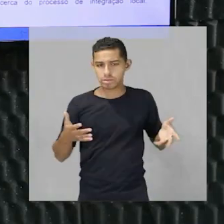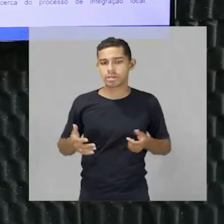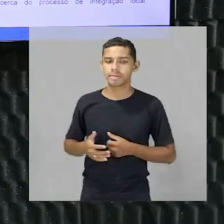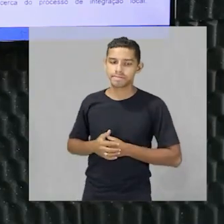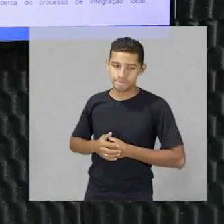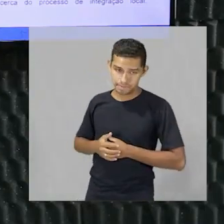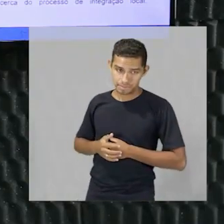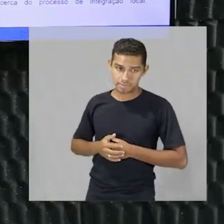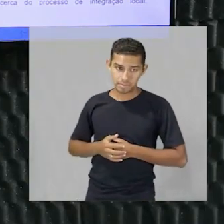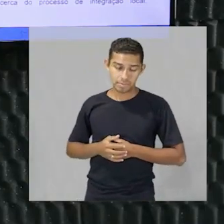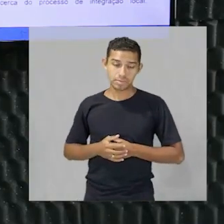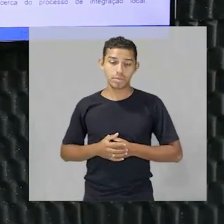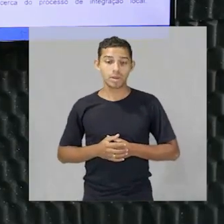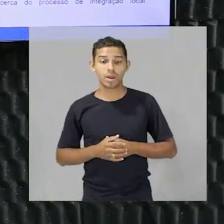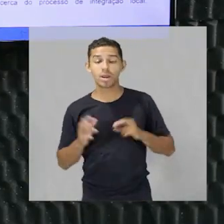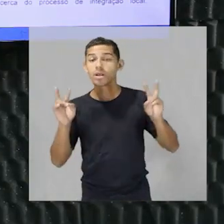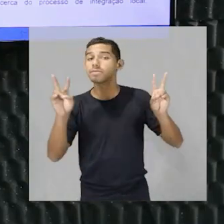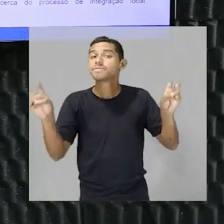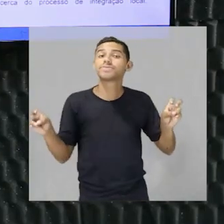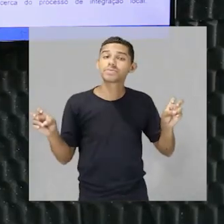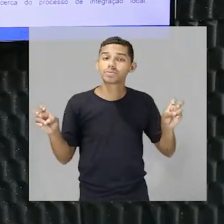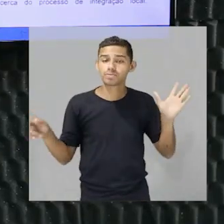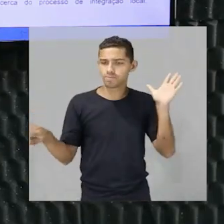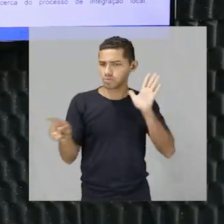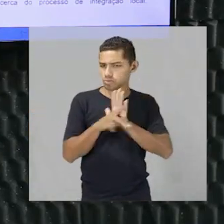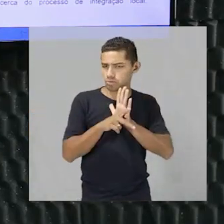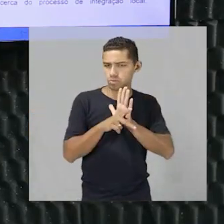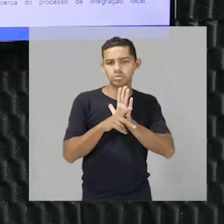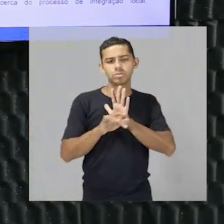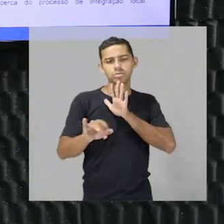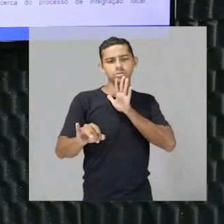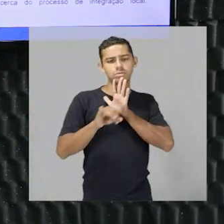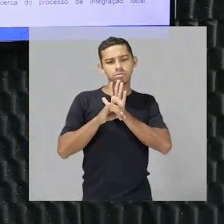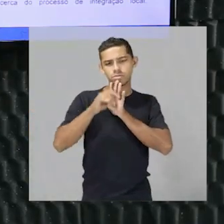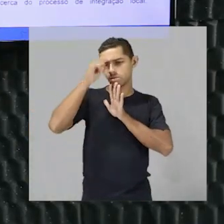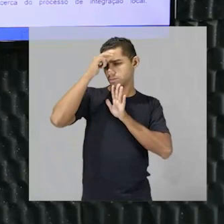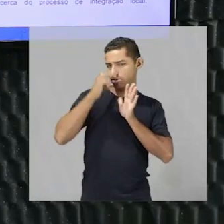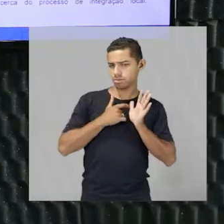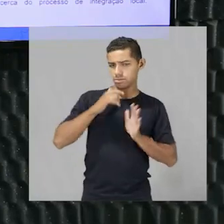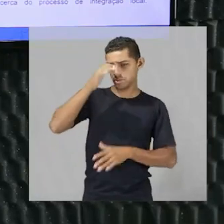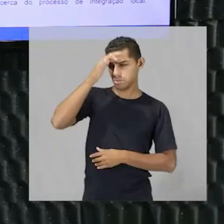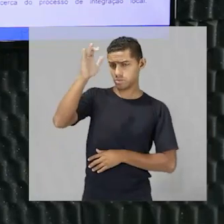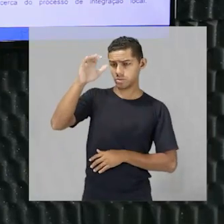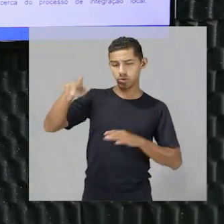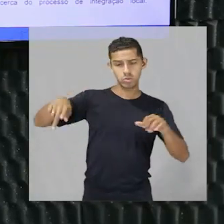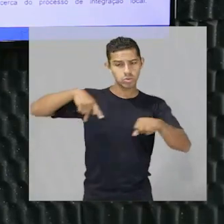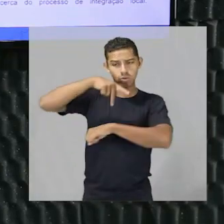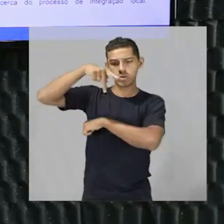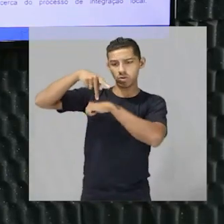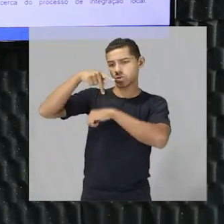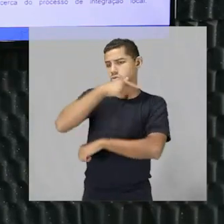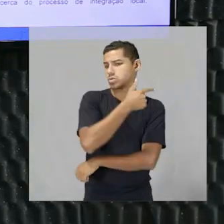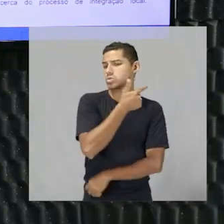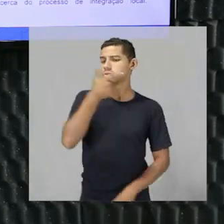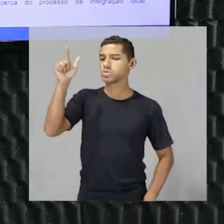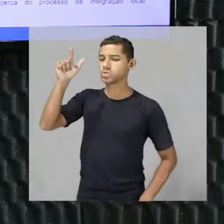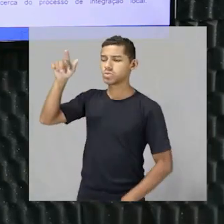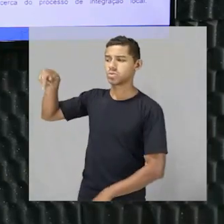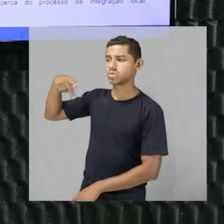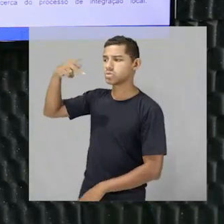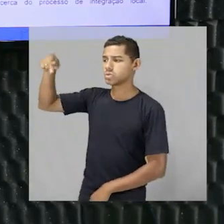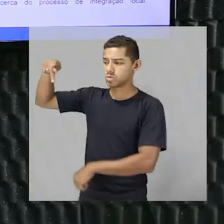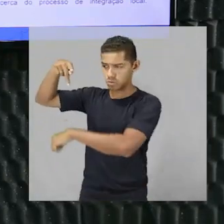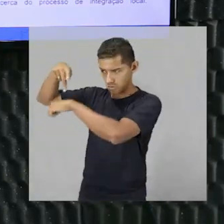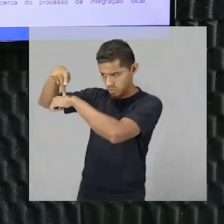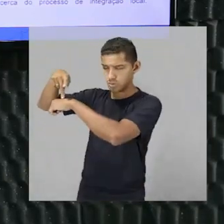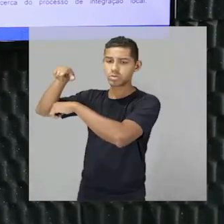Continuando. Tanto em termos identitários, assentada na falta de pertencimento pleno enquanto membros